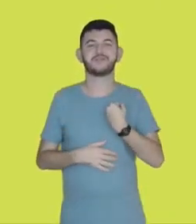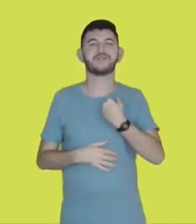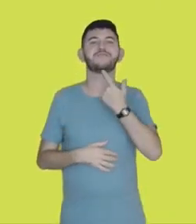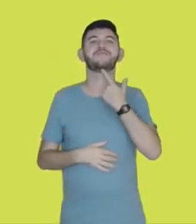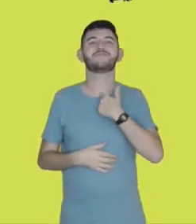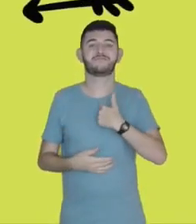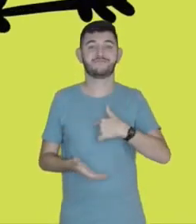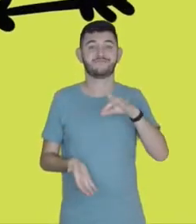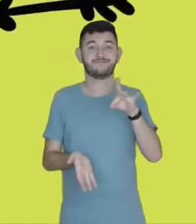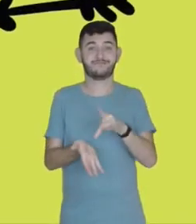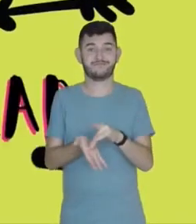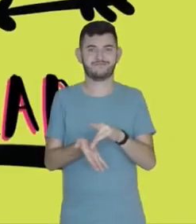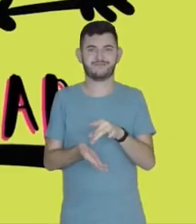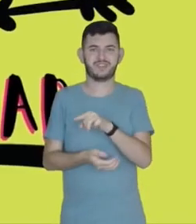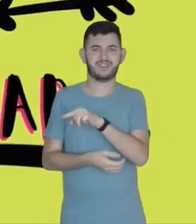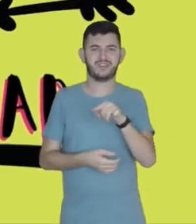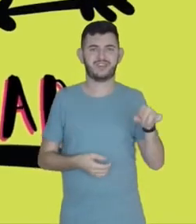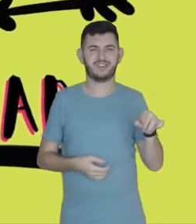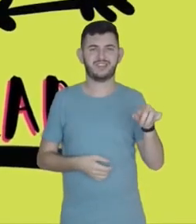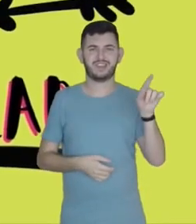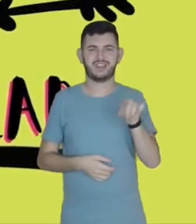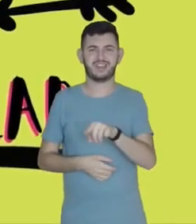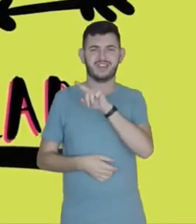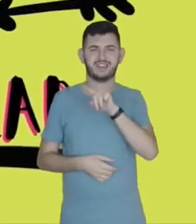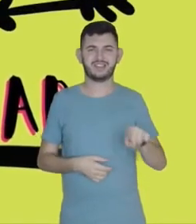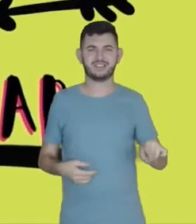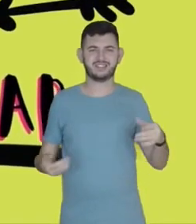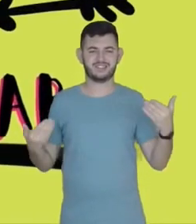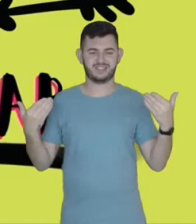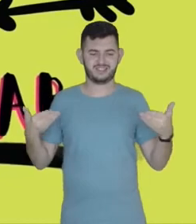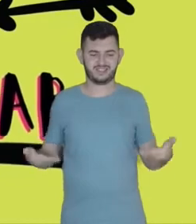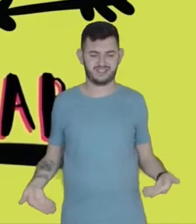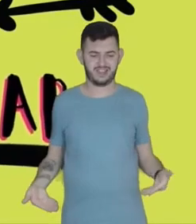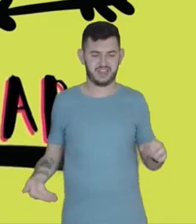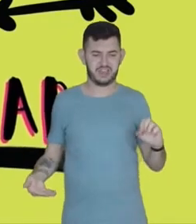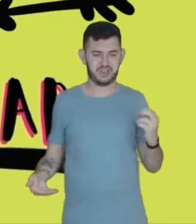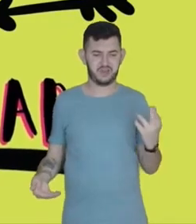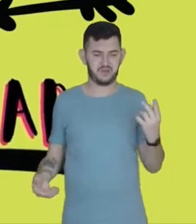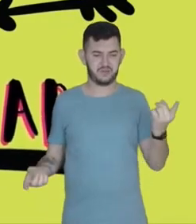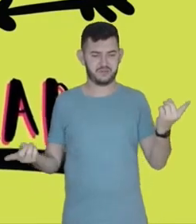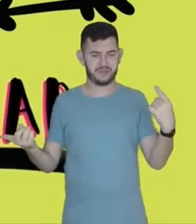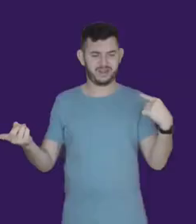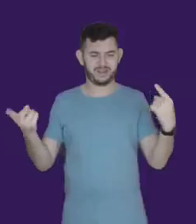Não vão mais conseguir me anular, me calar.